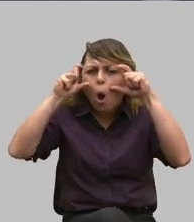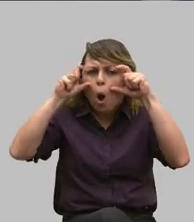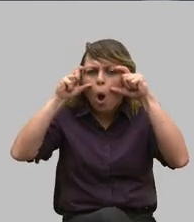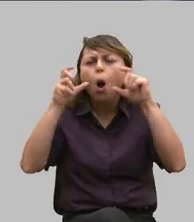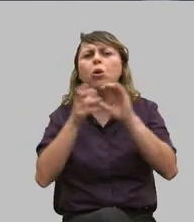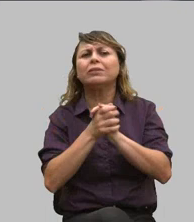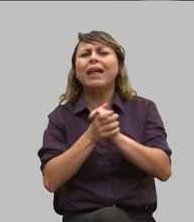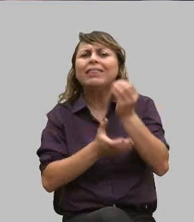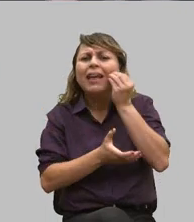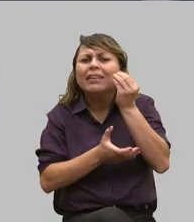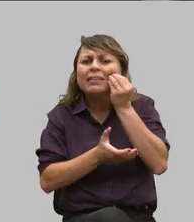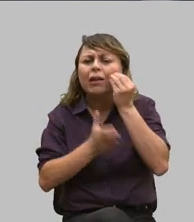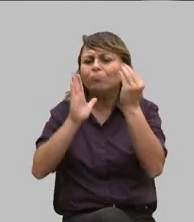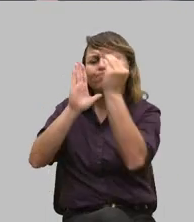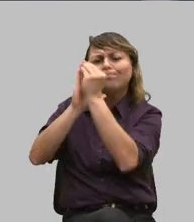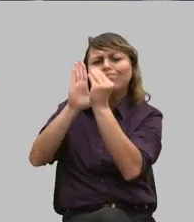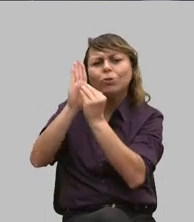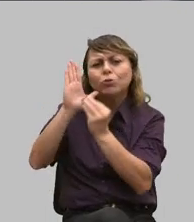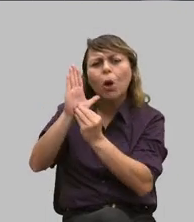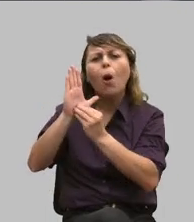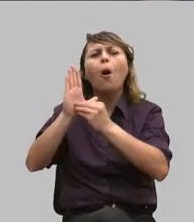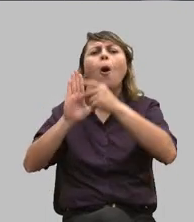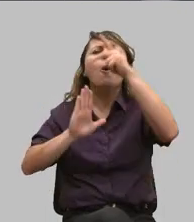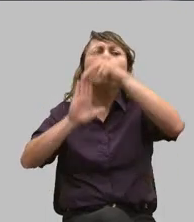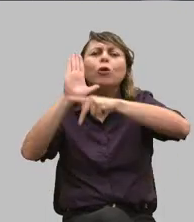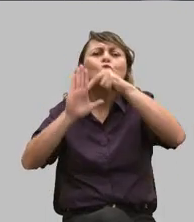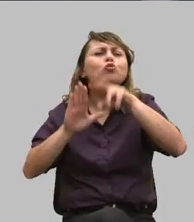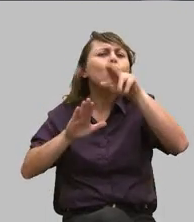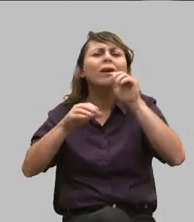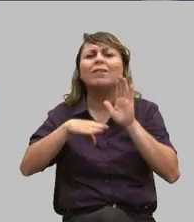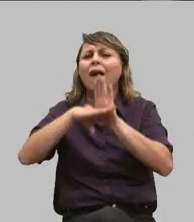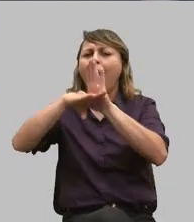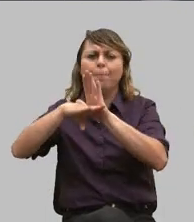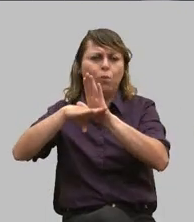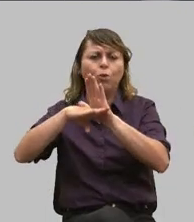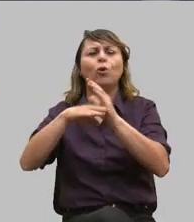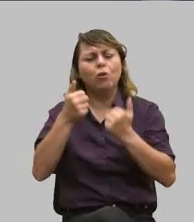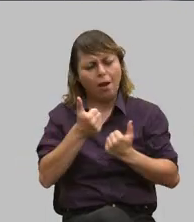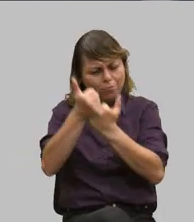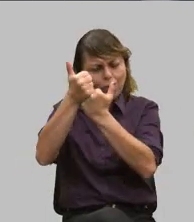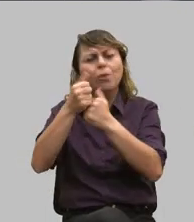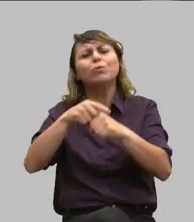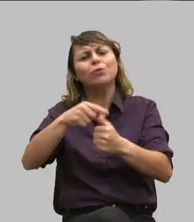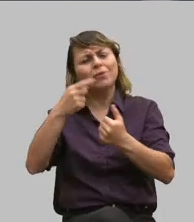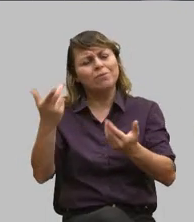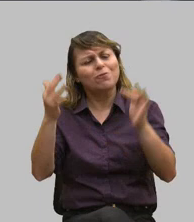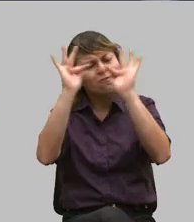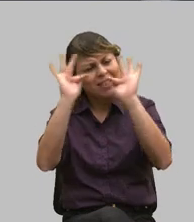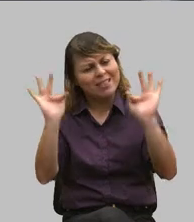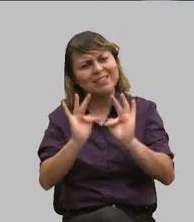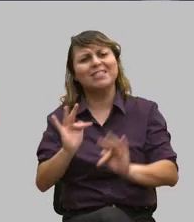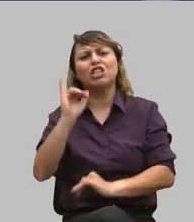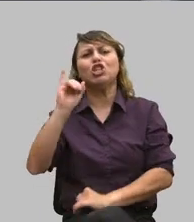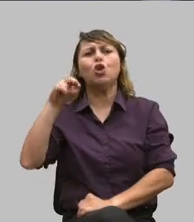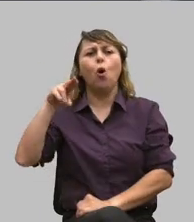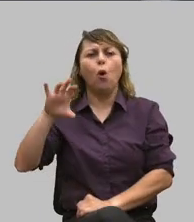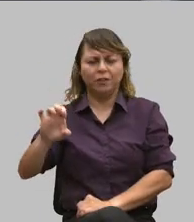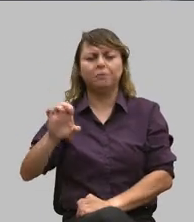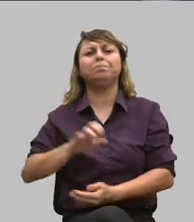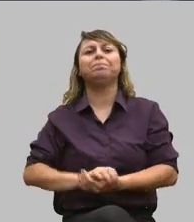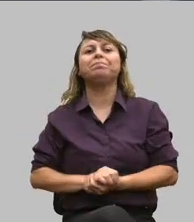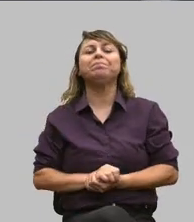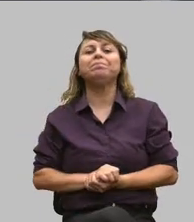trazer esse projeto e assim a gente a gente nunca teve um apoio eu tô muito feliz mesmo I muito feliz tá e